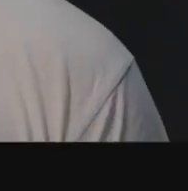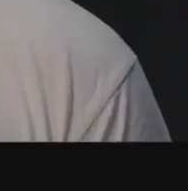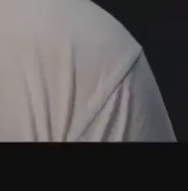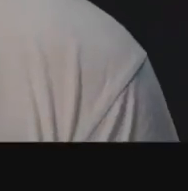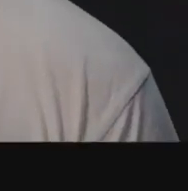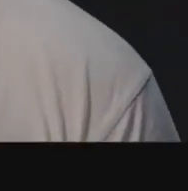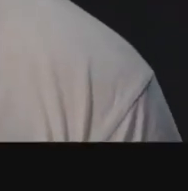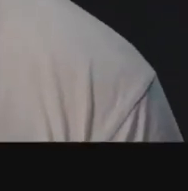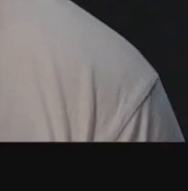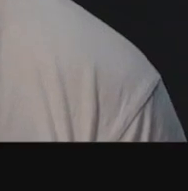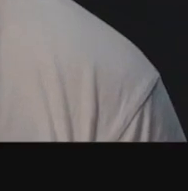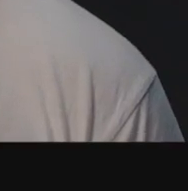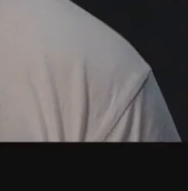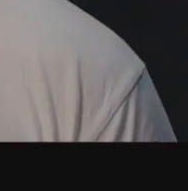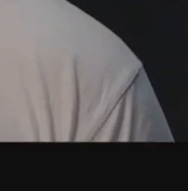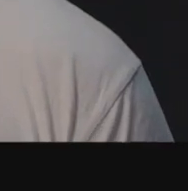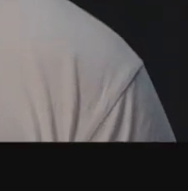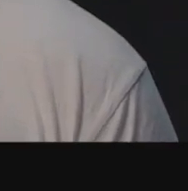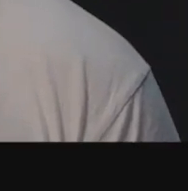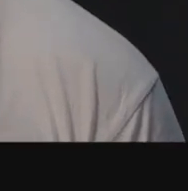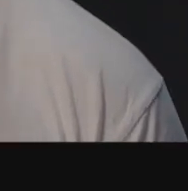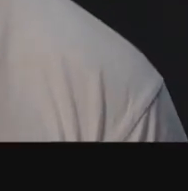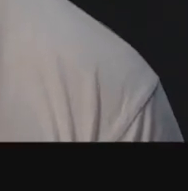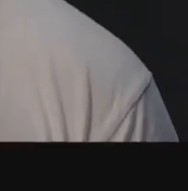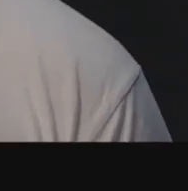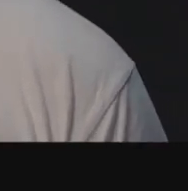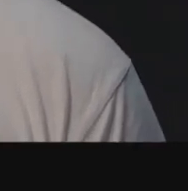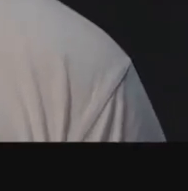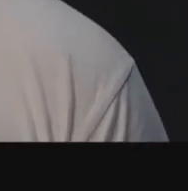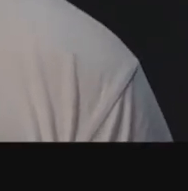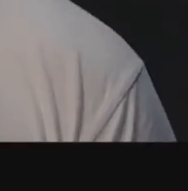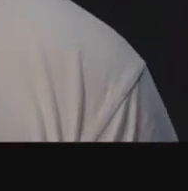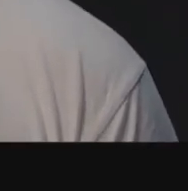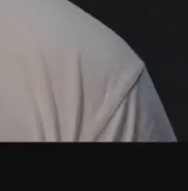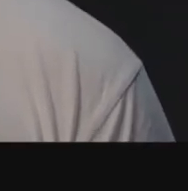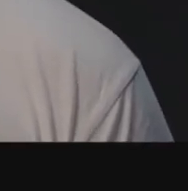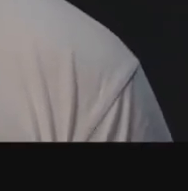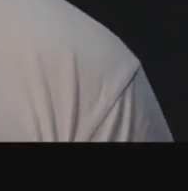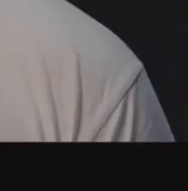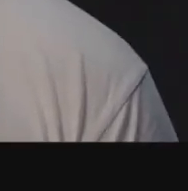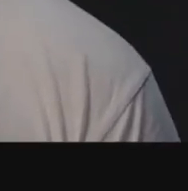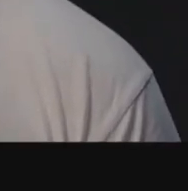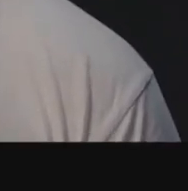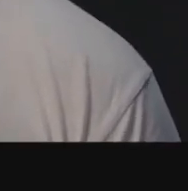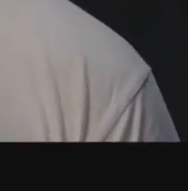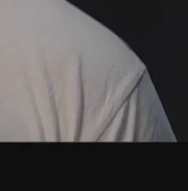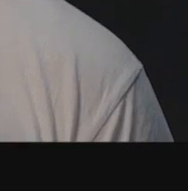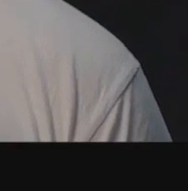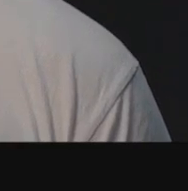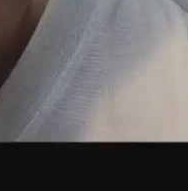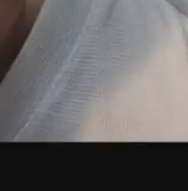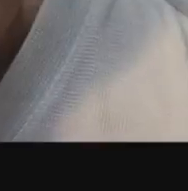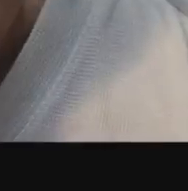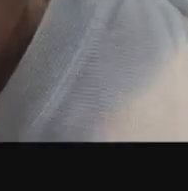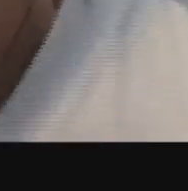tava sem saída, sabe? Eu tava sem pra onde ir, assim, no sentido de o que eu vou fazer na minha vida, o que tá acontecendo, sabe? A depressão